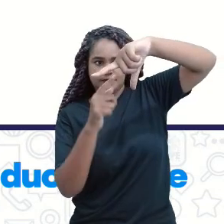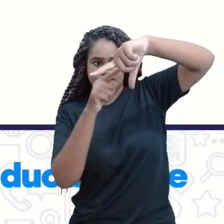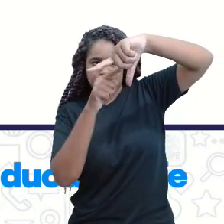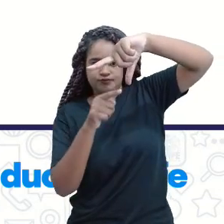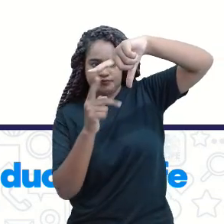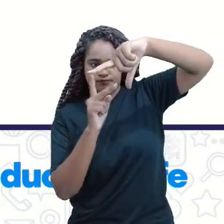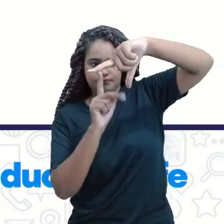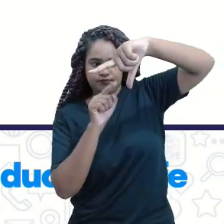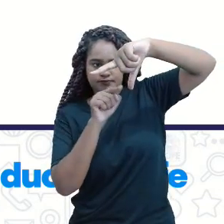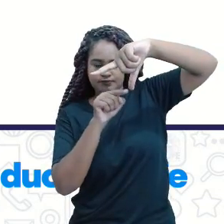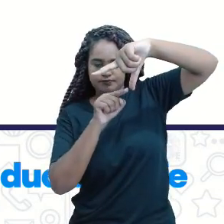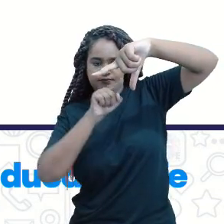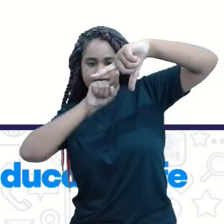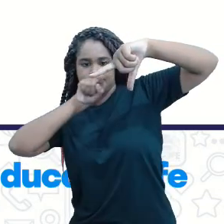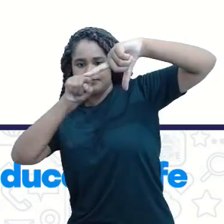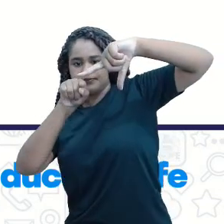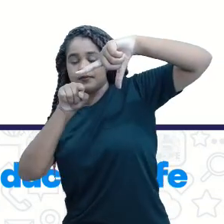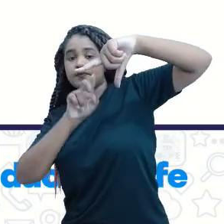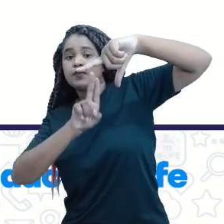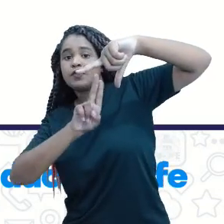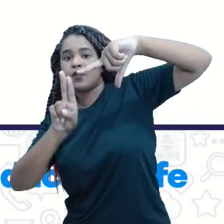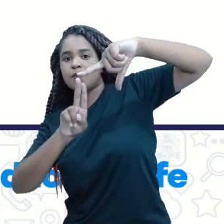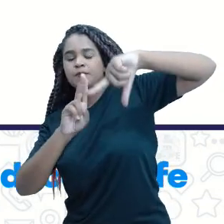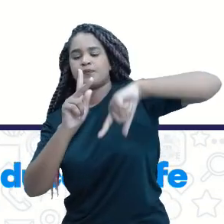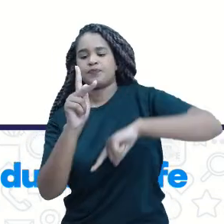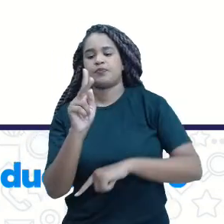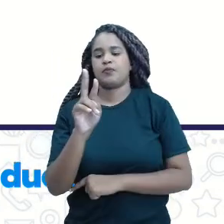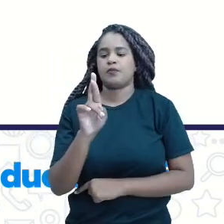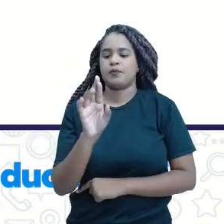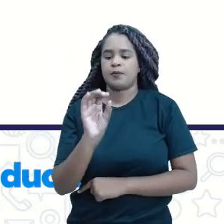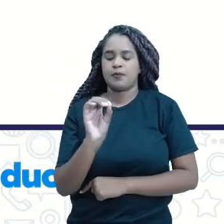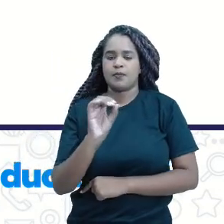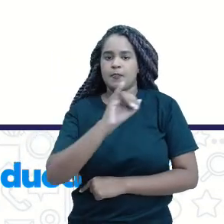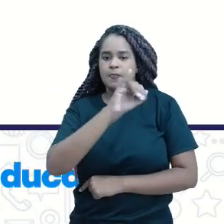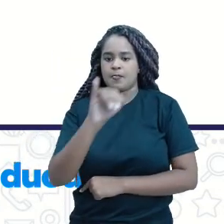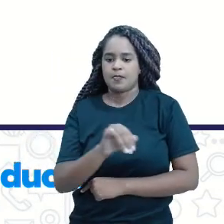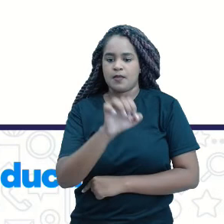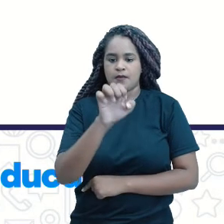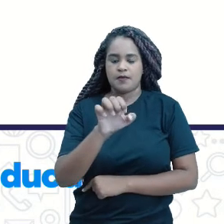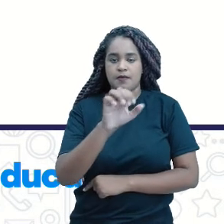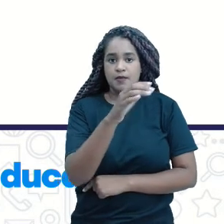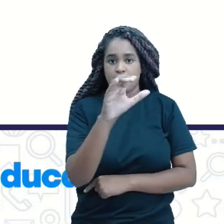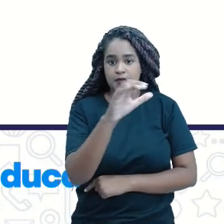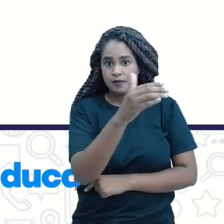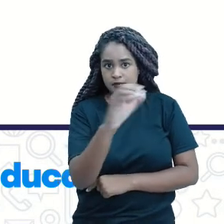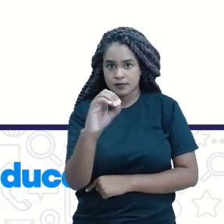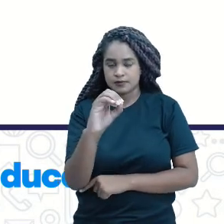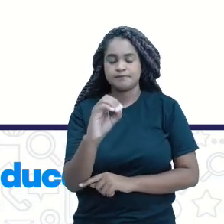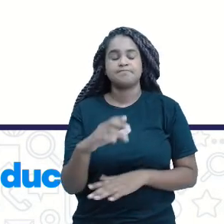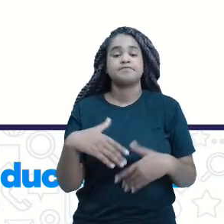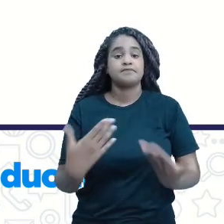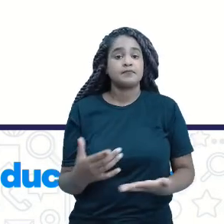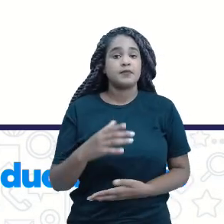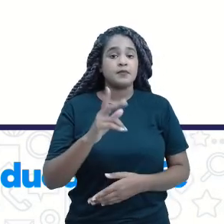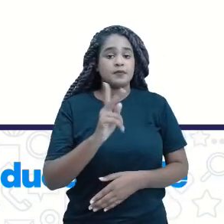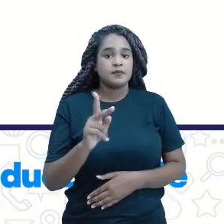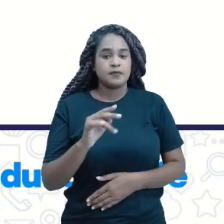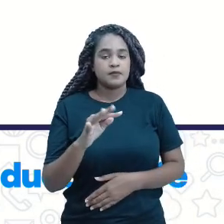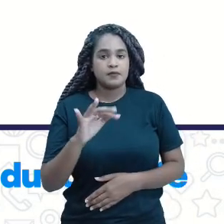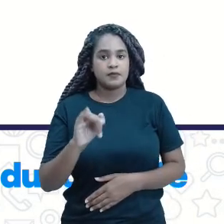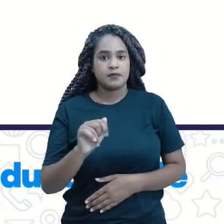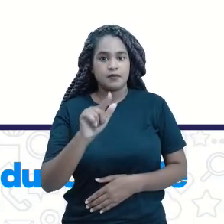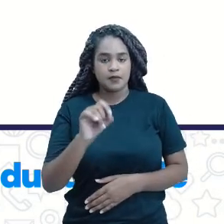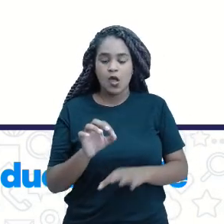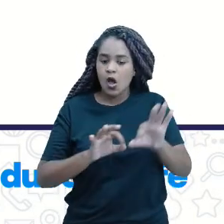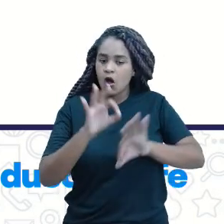2 segmentos, eles são chamados de projeção. E aí, Tiago preparou um slide top, bem didático, para